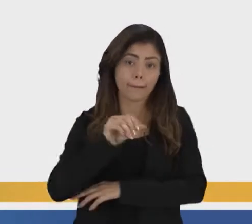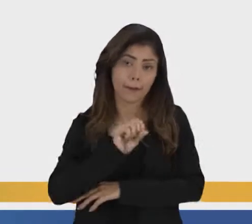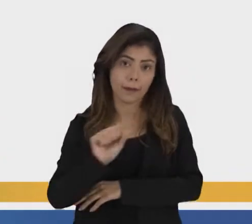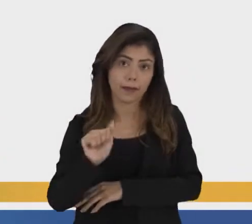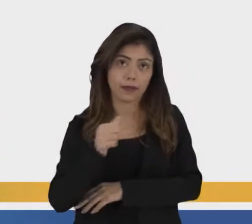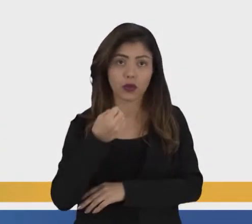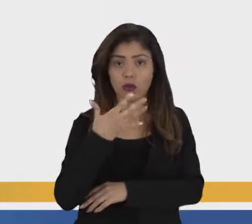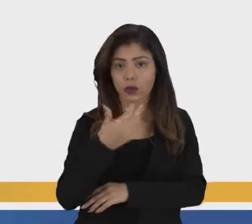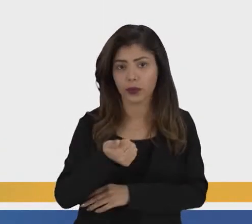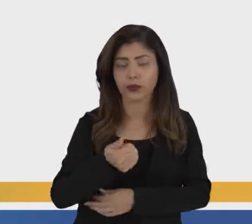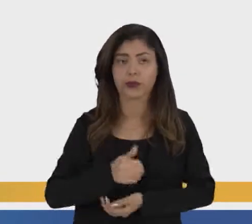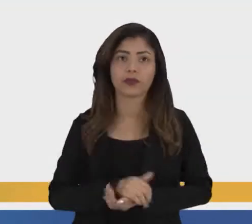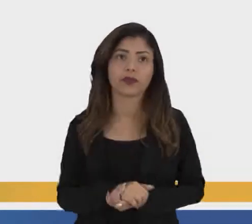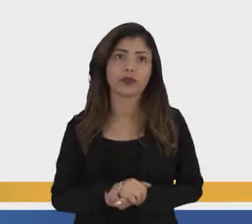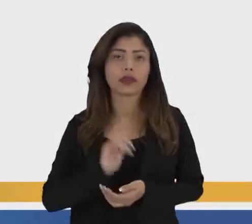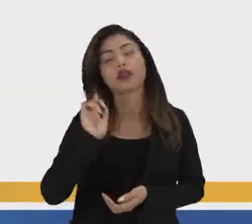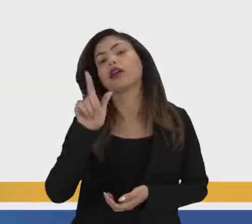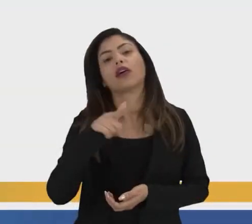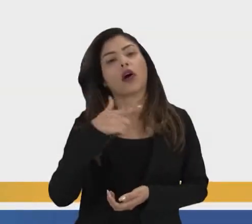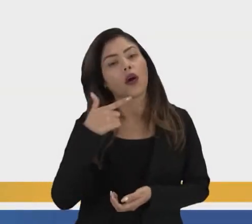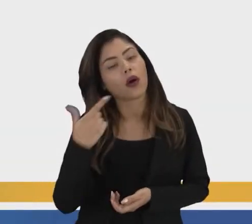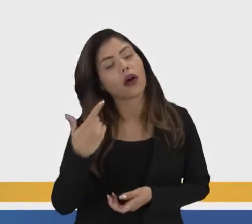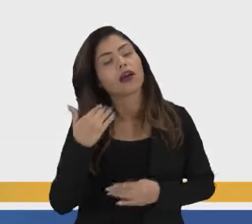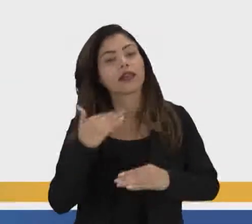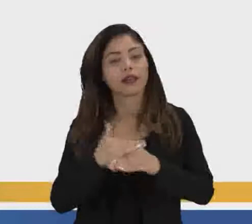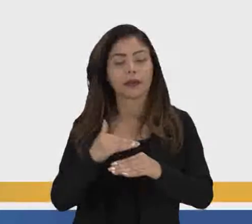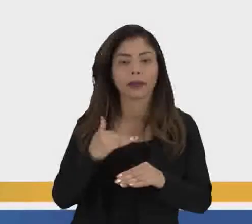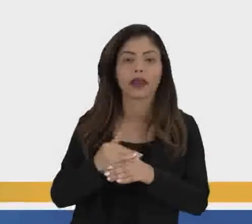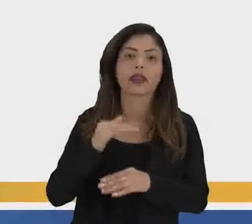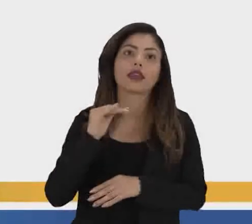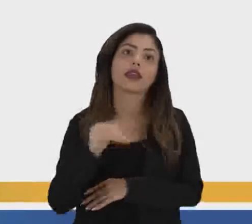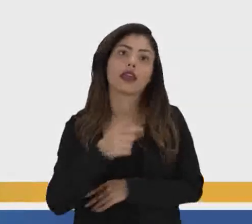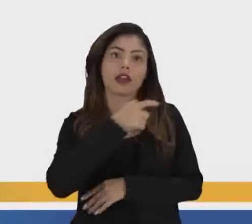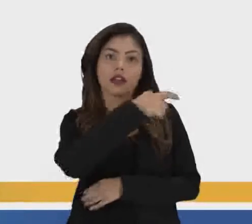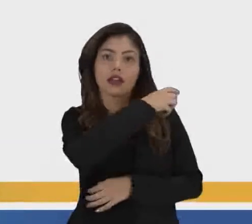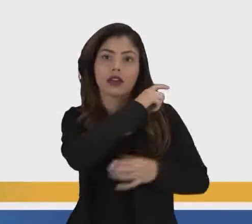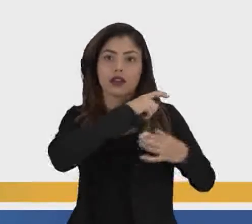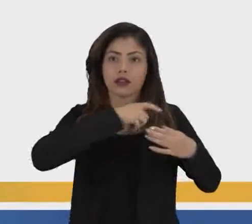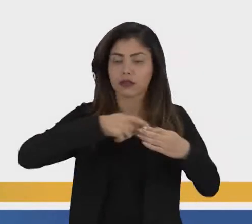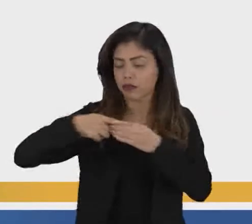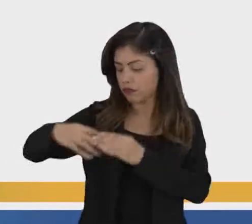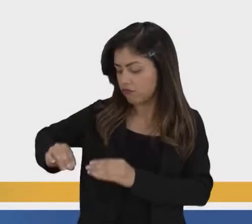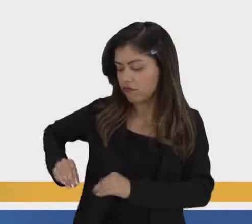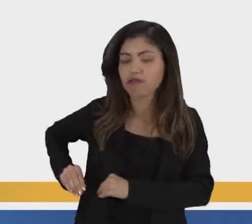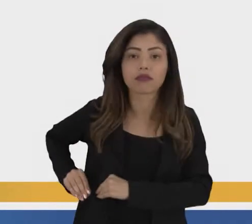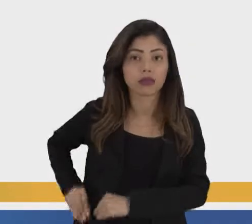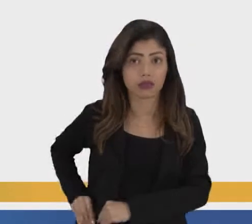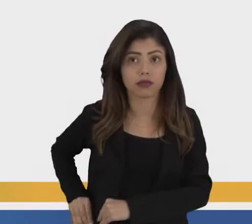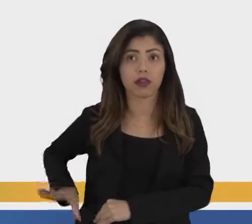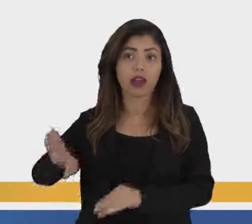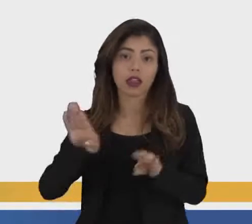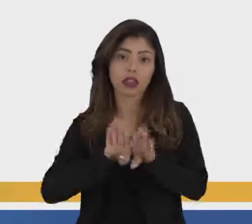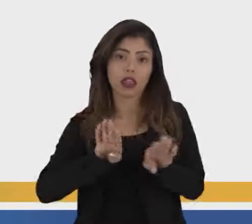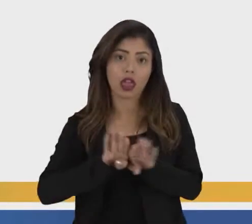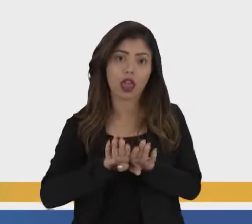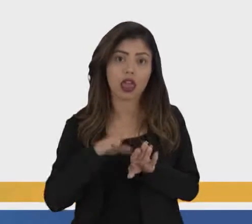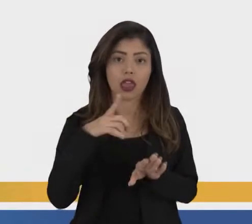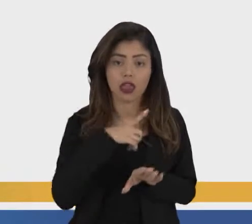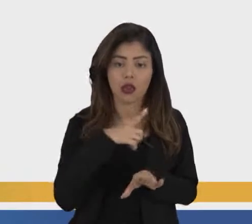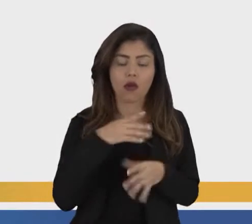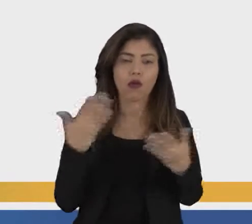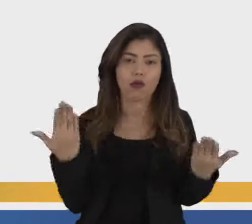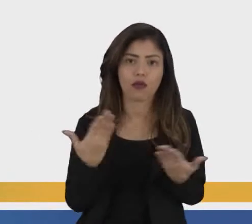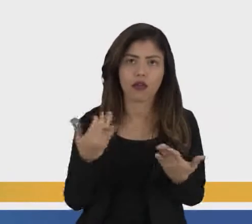conforme a massa é aumentada. Tudo bem? Então, outra aplicação da inércia seria o cinto de segurança, que é uma